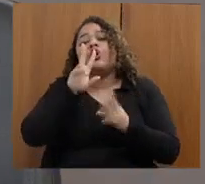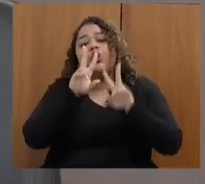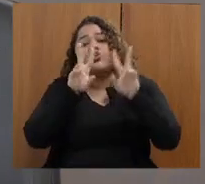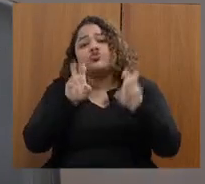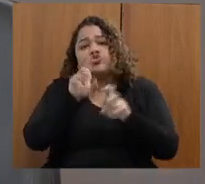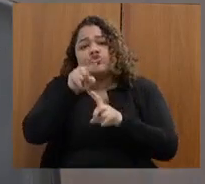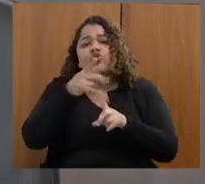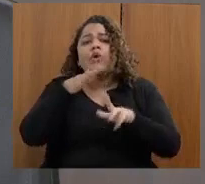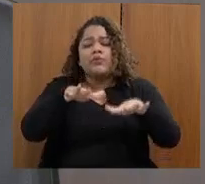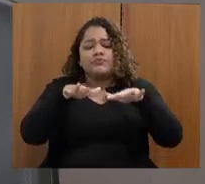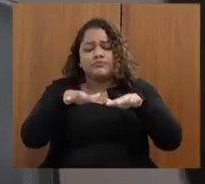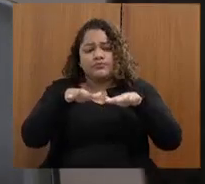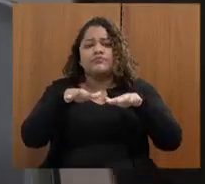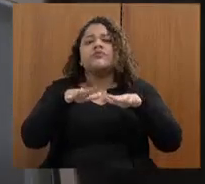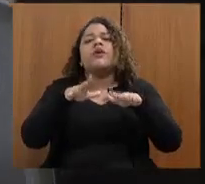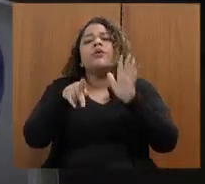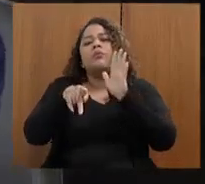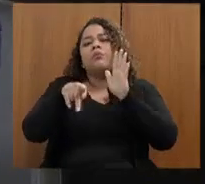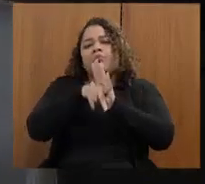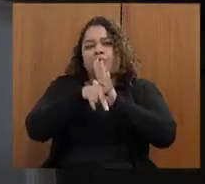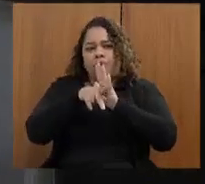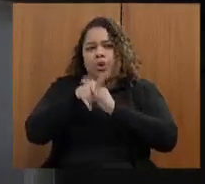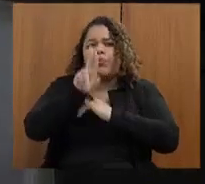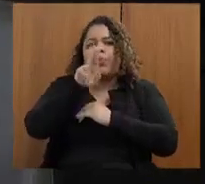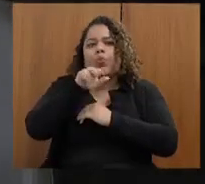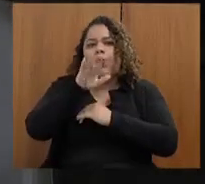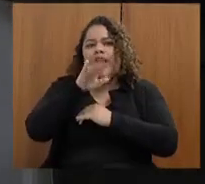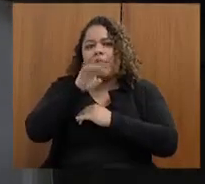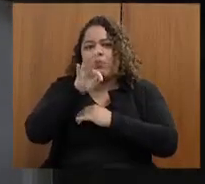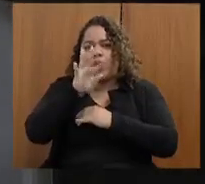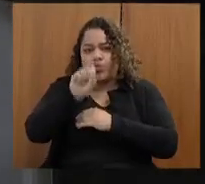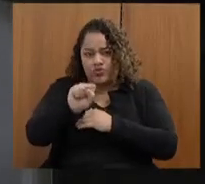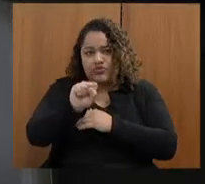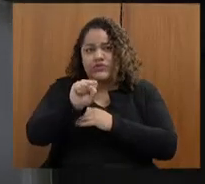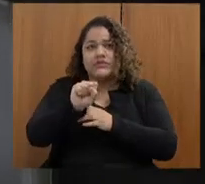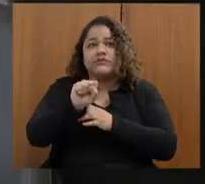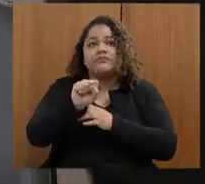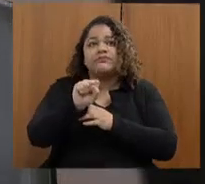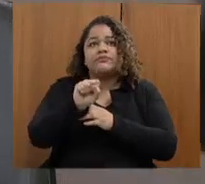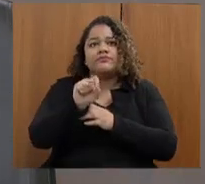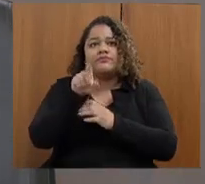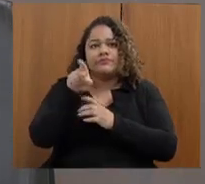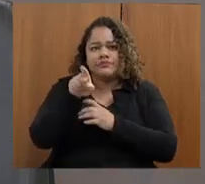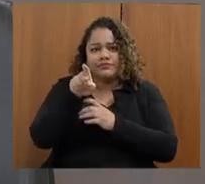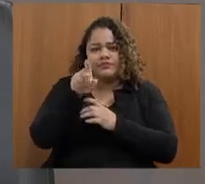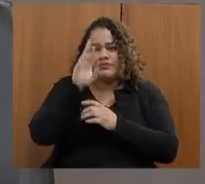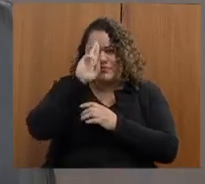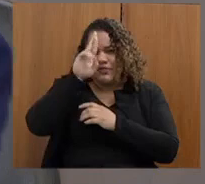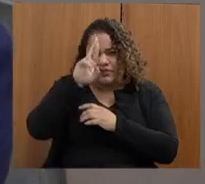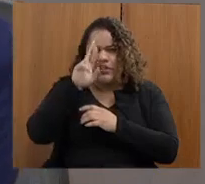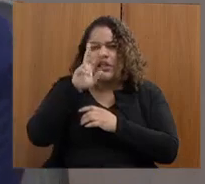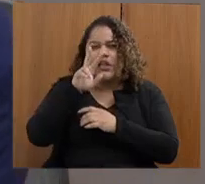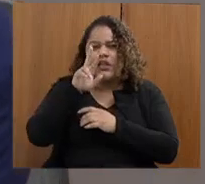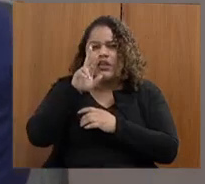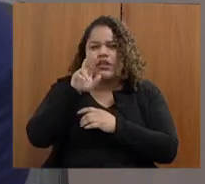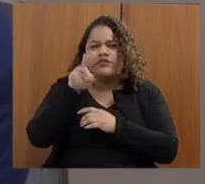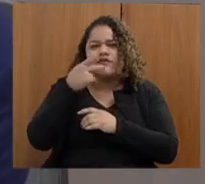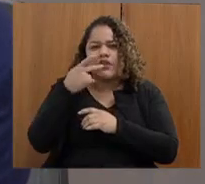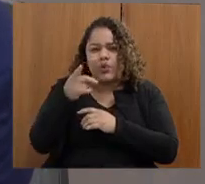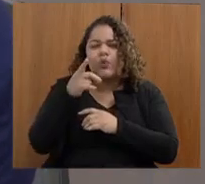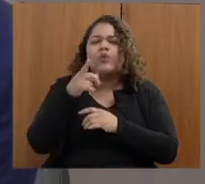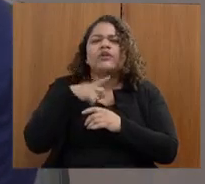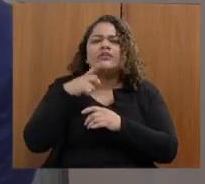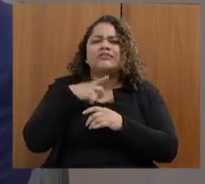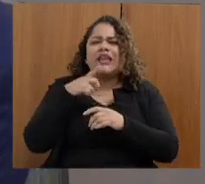o deputado o reitor só ajustar uma questão do eu acho que é objeto mesmo que o valor já tá disponível